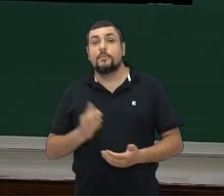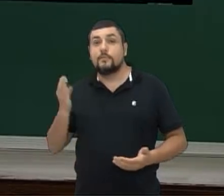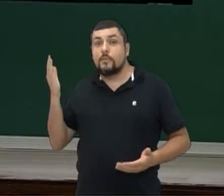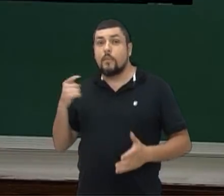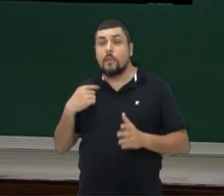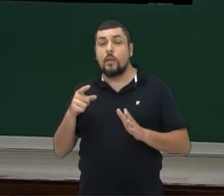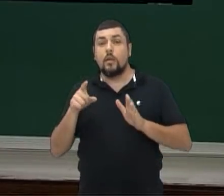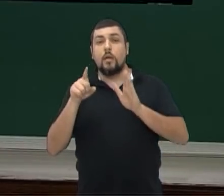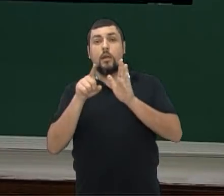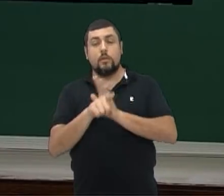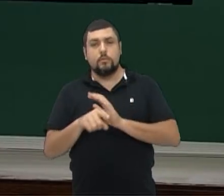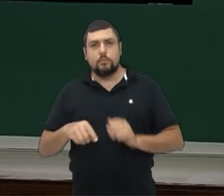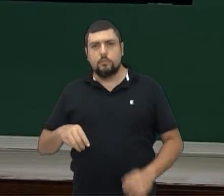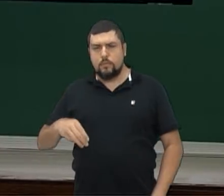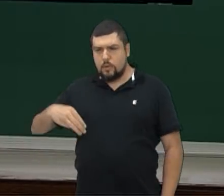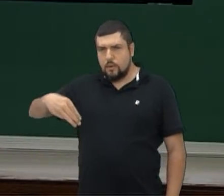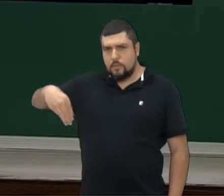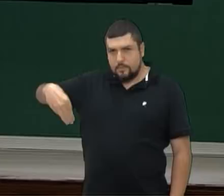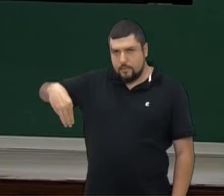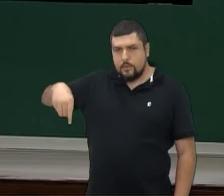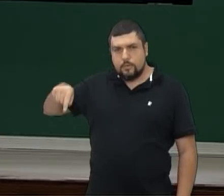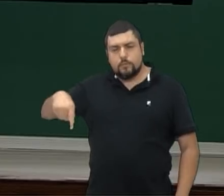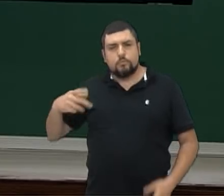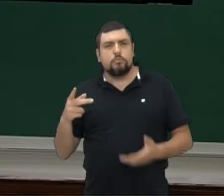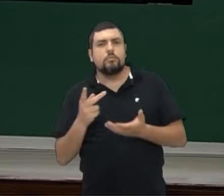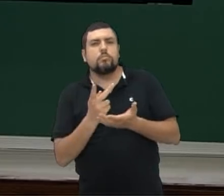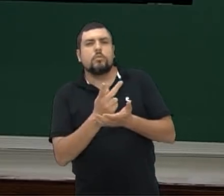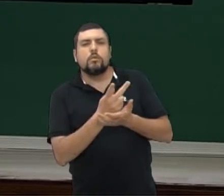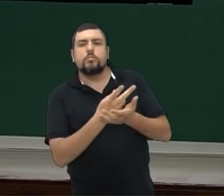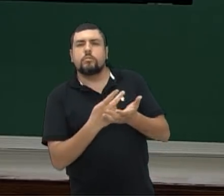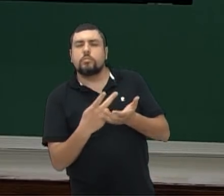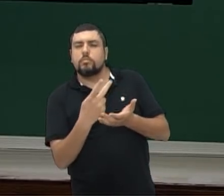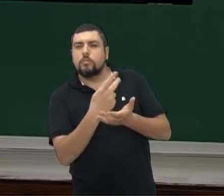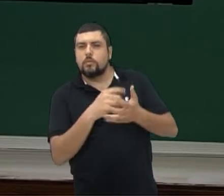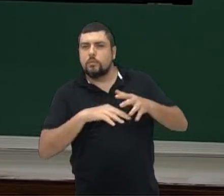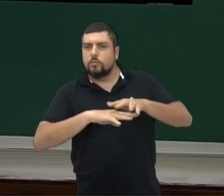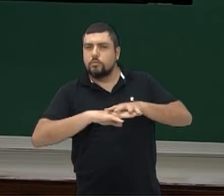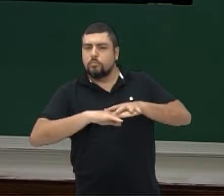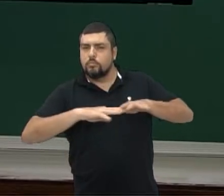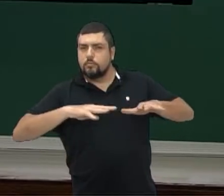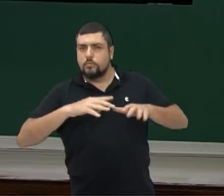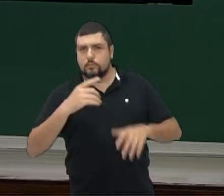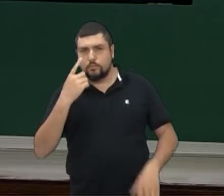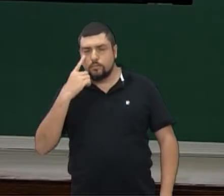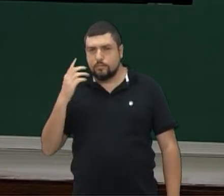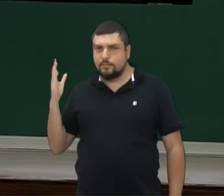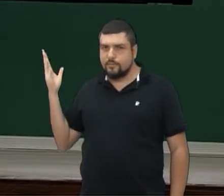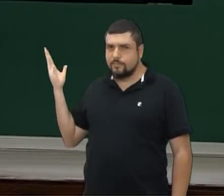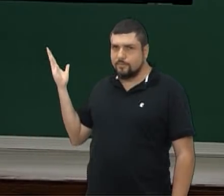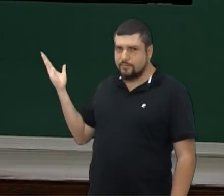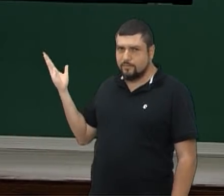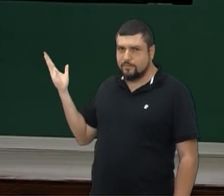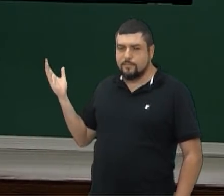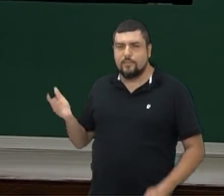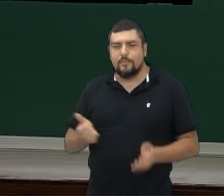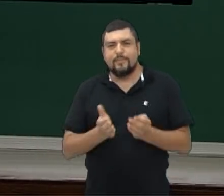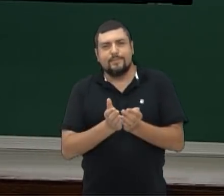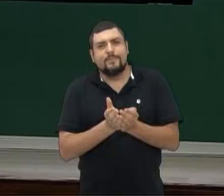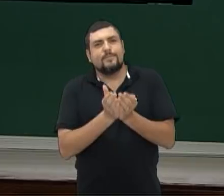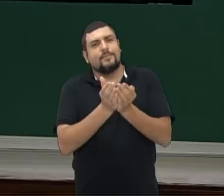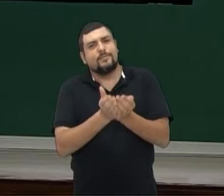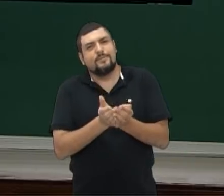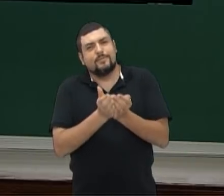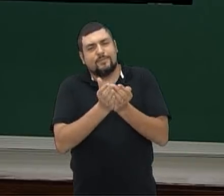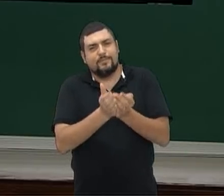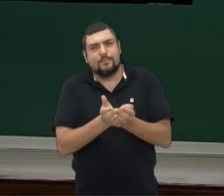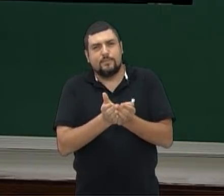é, Marcos desenhou as seguintes figuras em uma malha quadriculada. É um barco, né? Bem